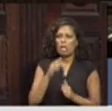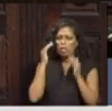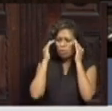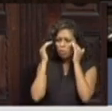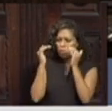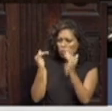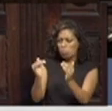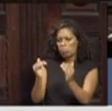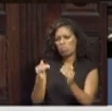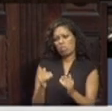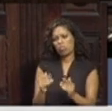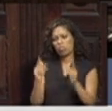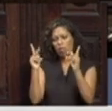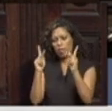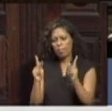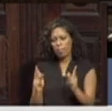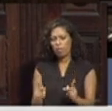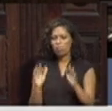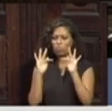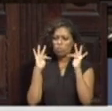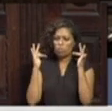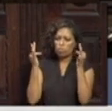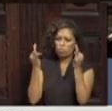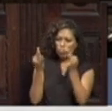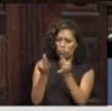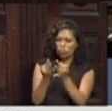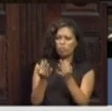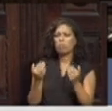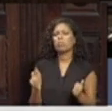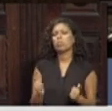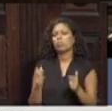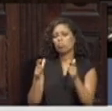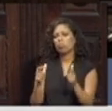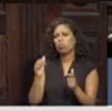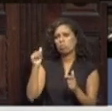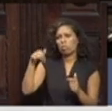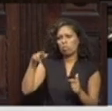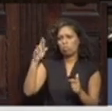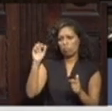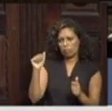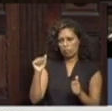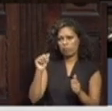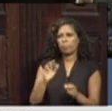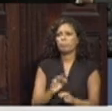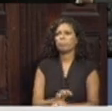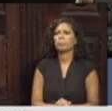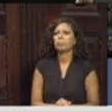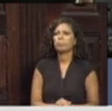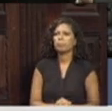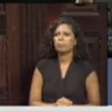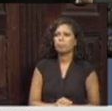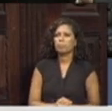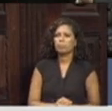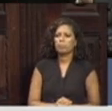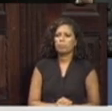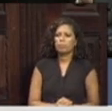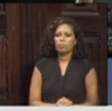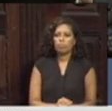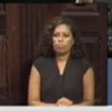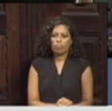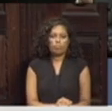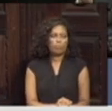marcar a audiência, comece a adotar procedimentos e medidas urgentes e emergenciais para salvar